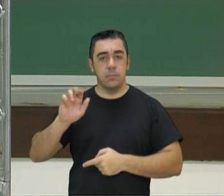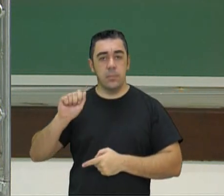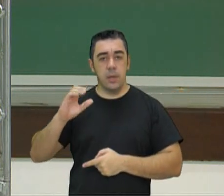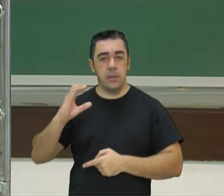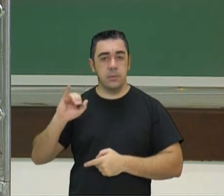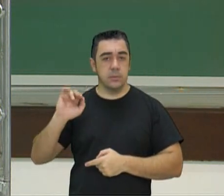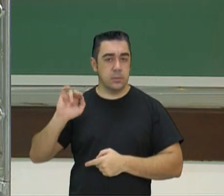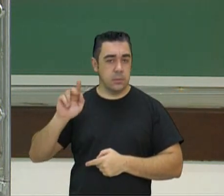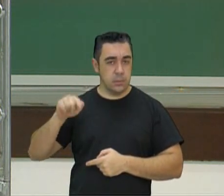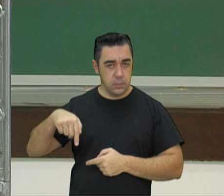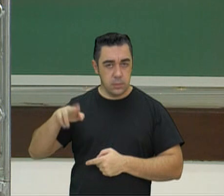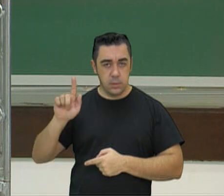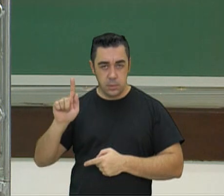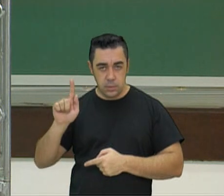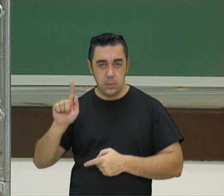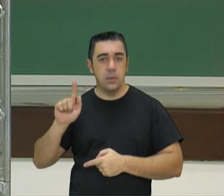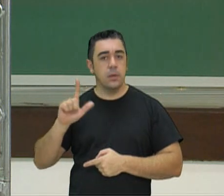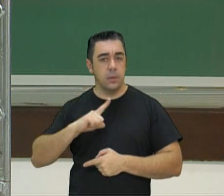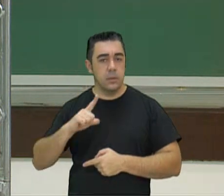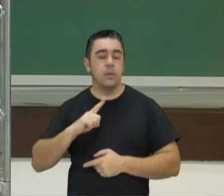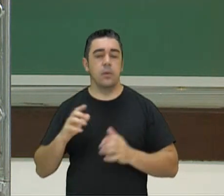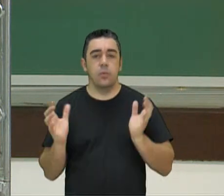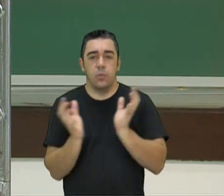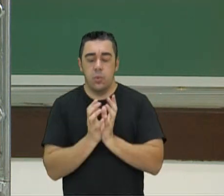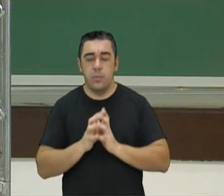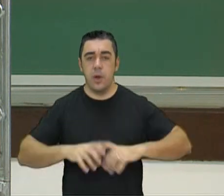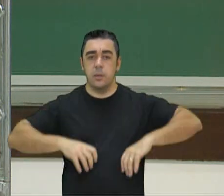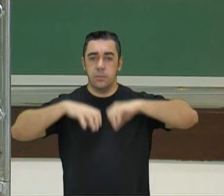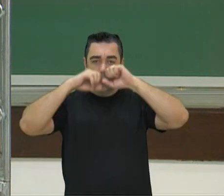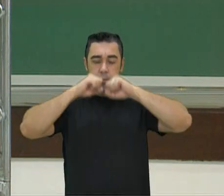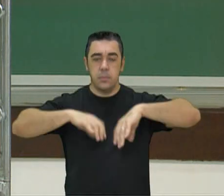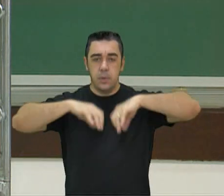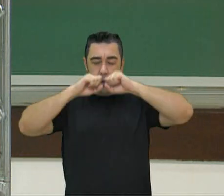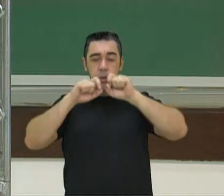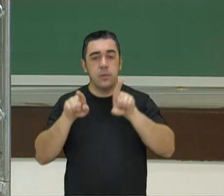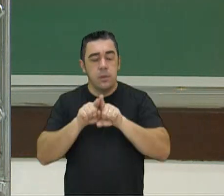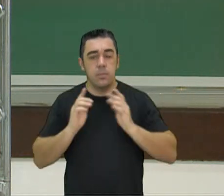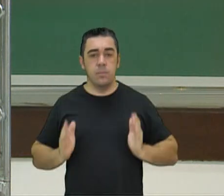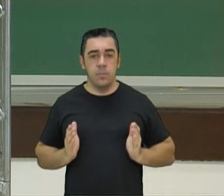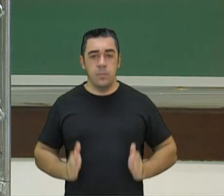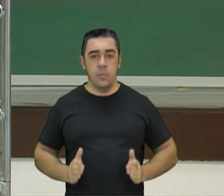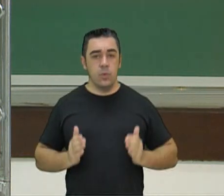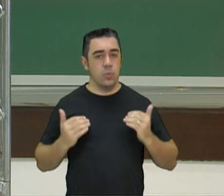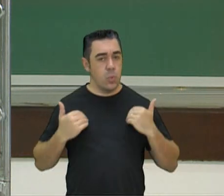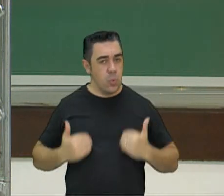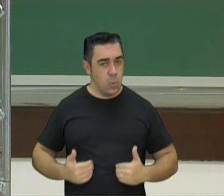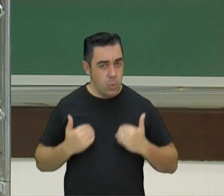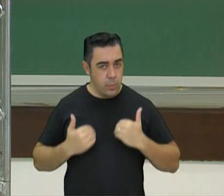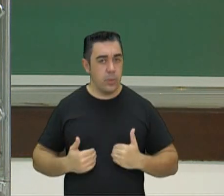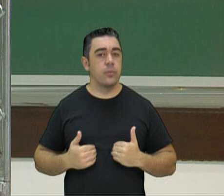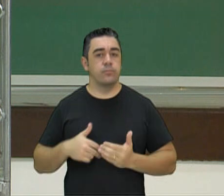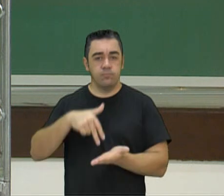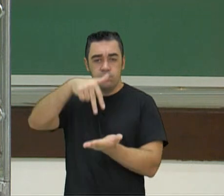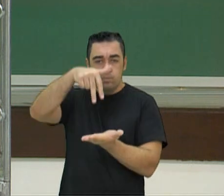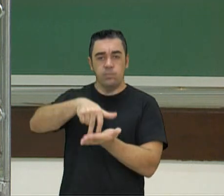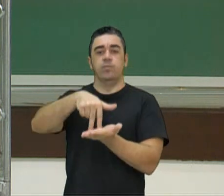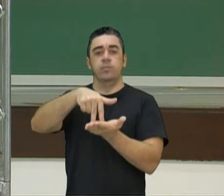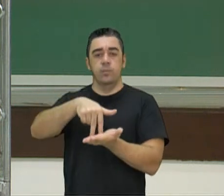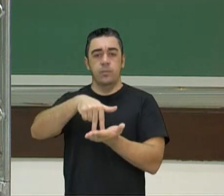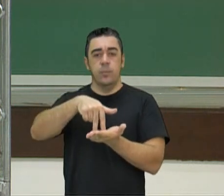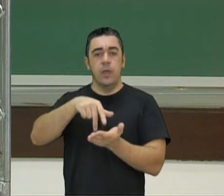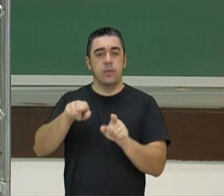conjunto tanto do movimento respiratório quanto movimento também de estabilização. Também com a estabilização tem relação com